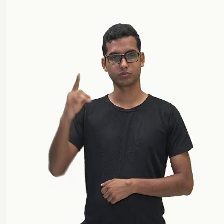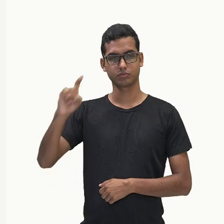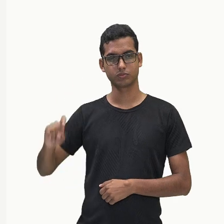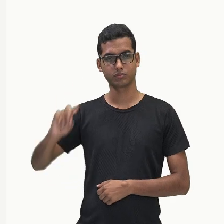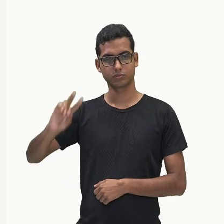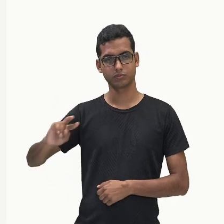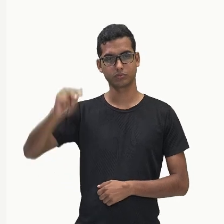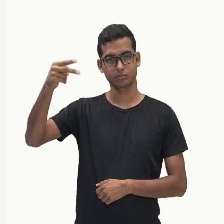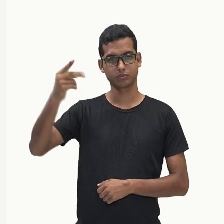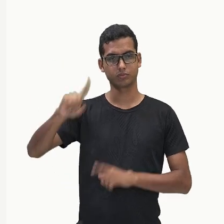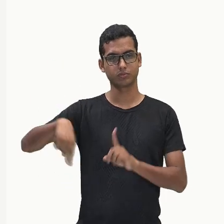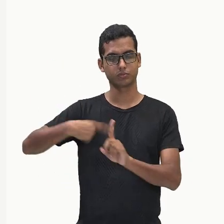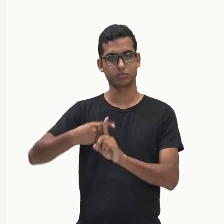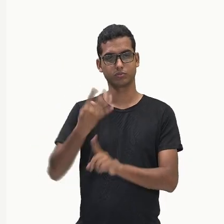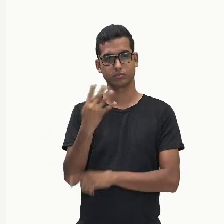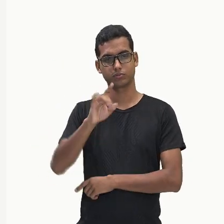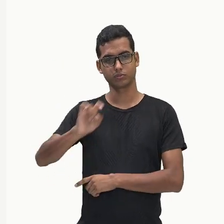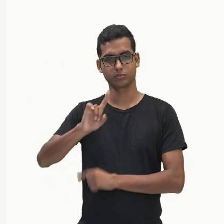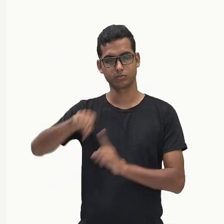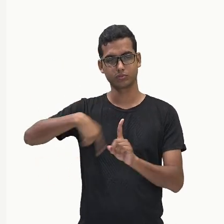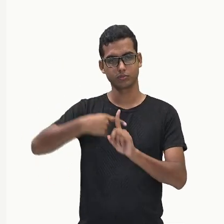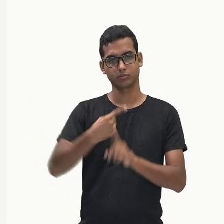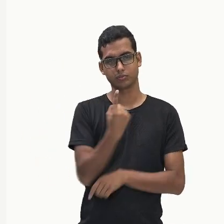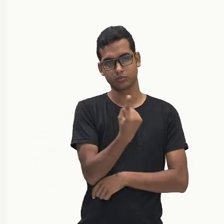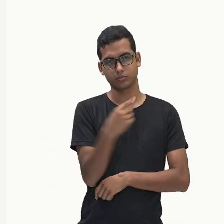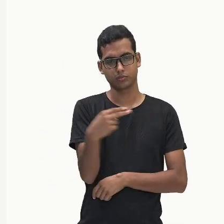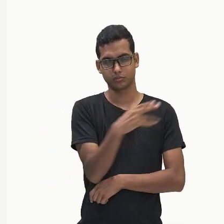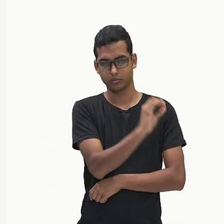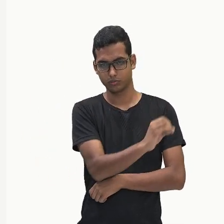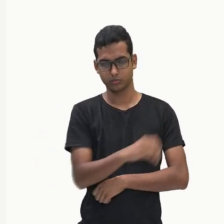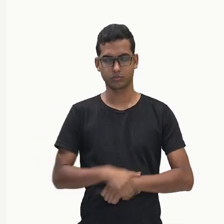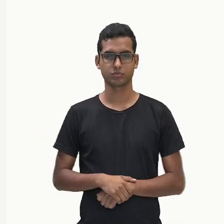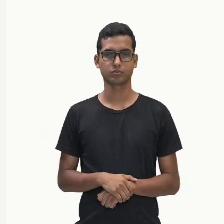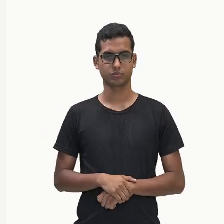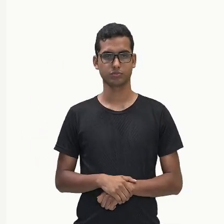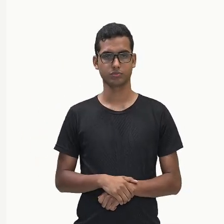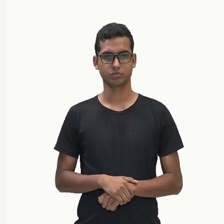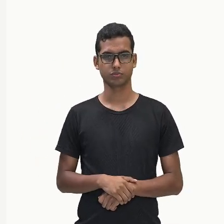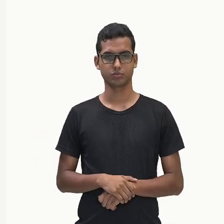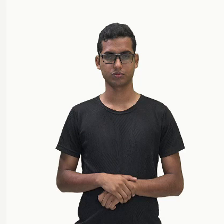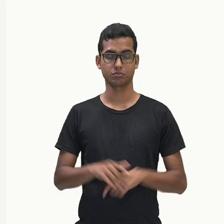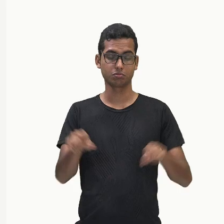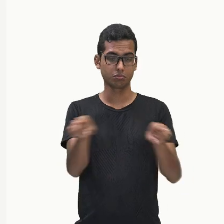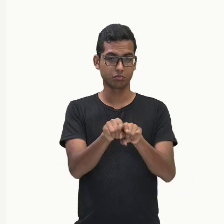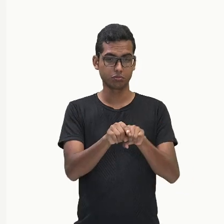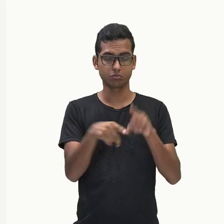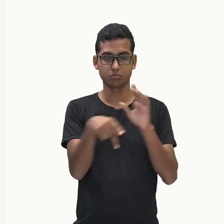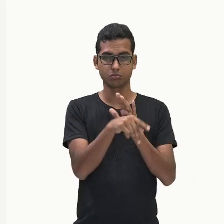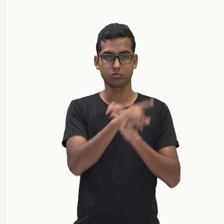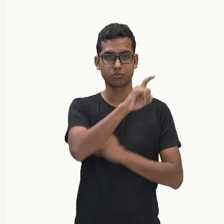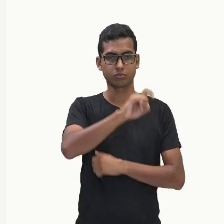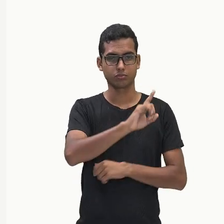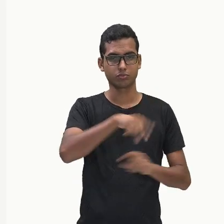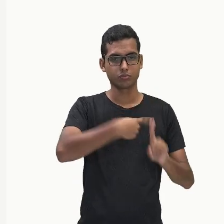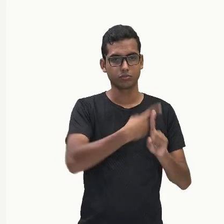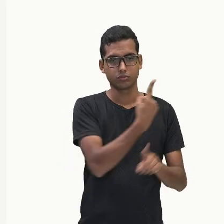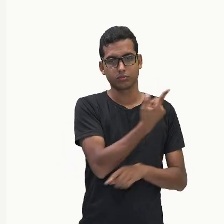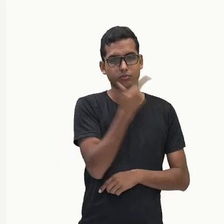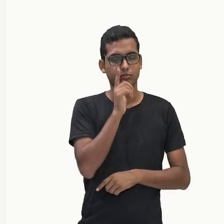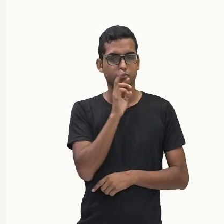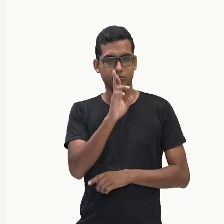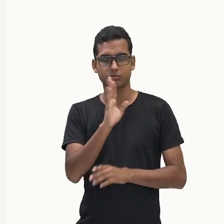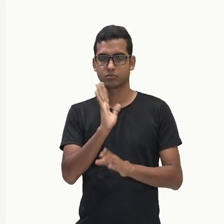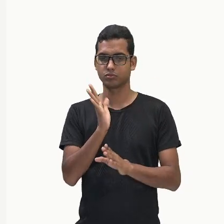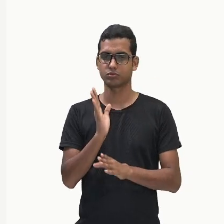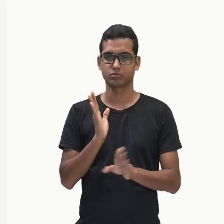4x mais 1 igual a 0, o produto dele, né, com o x mais 1, tá? E nós já encontramos a solução, né, o x vai ser igual a